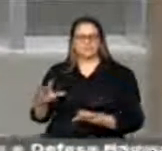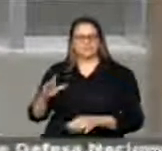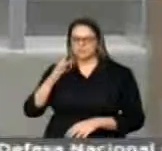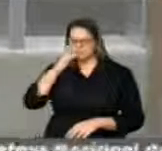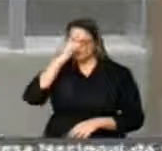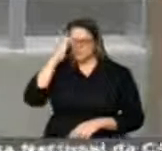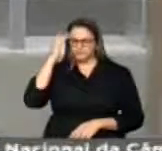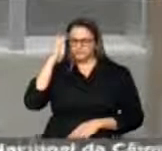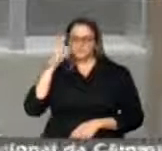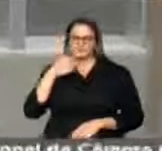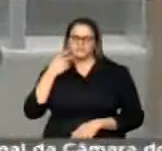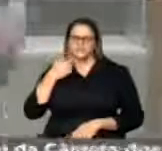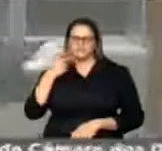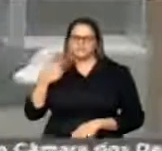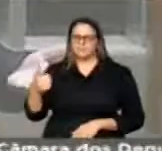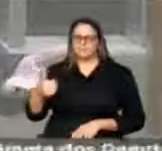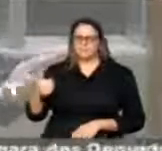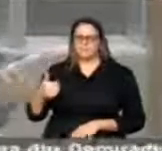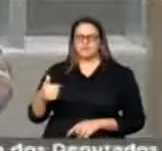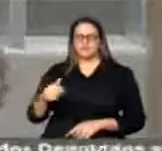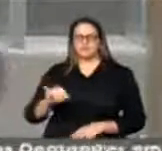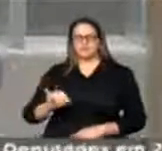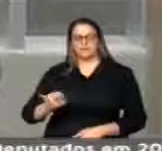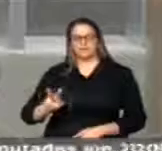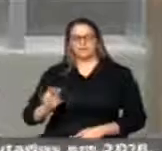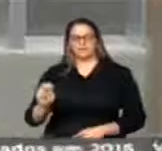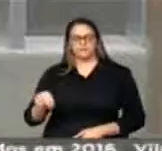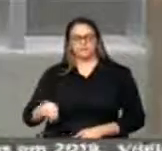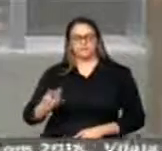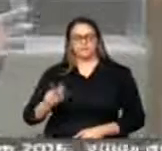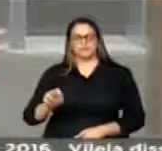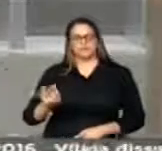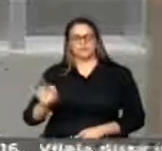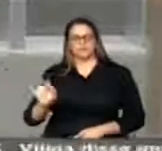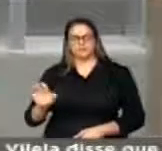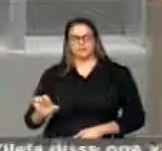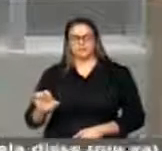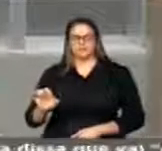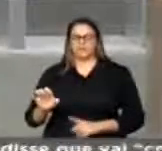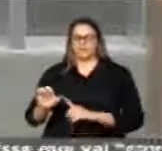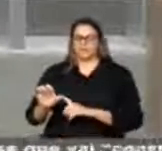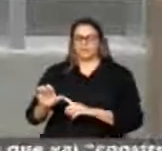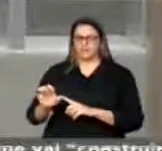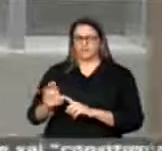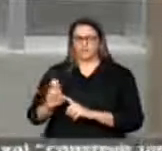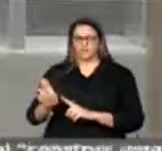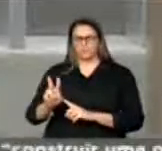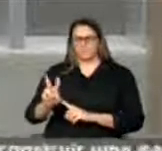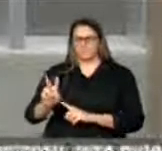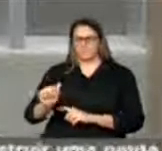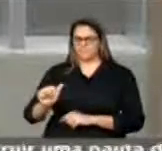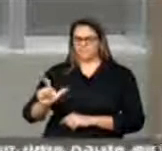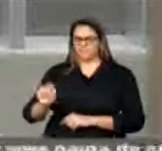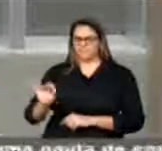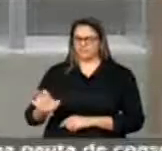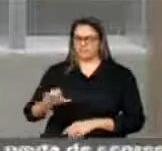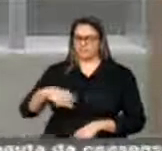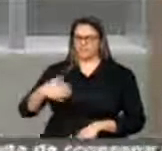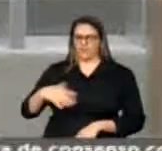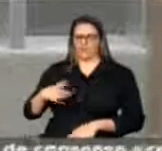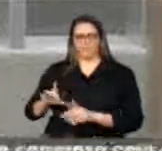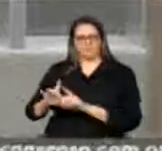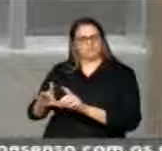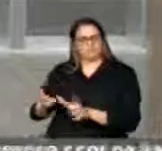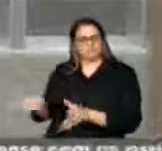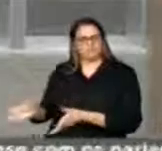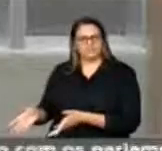motivos: Valente e, obviamente, que deve ser mais velho do que eu, os cabelinhos branquinhos. Por isso que eu estou demorando um pouquinho